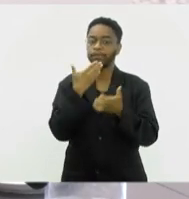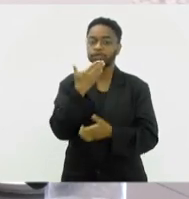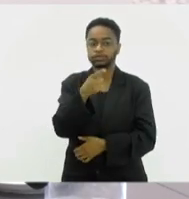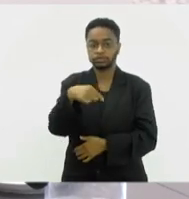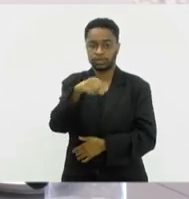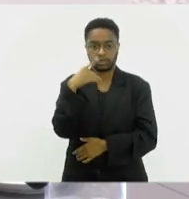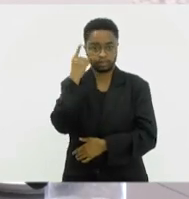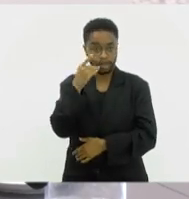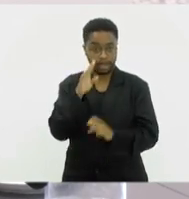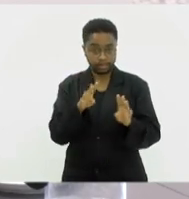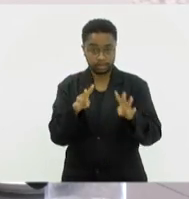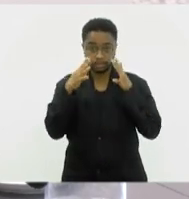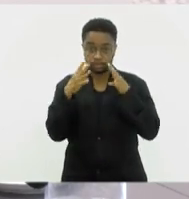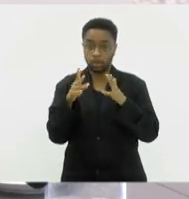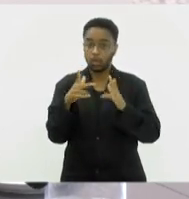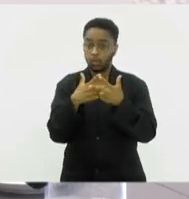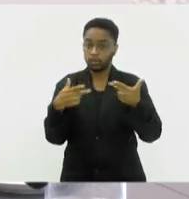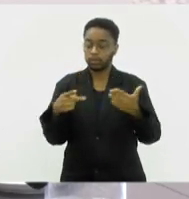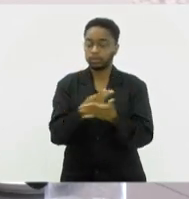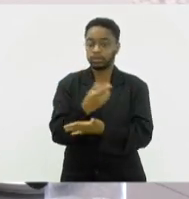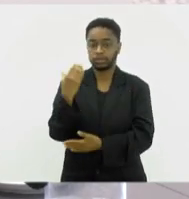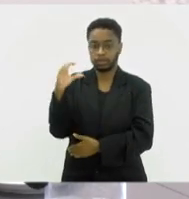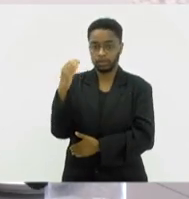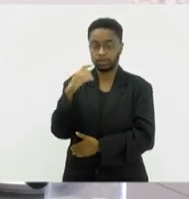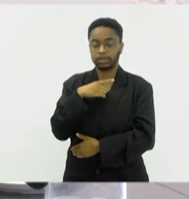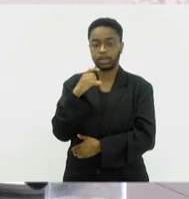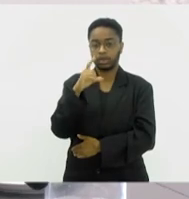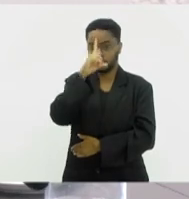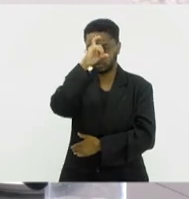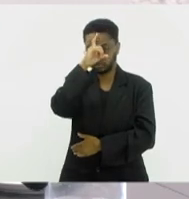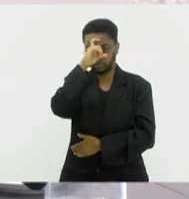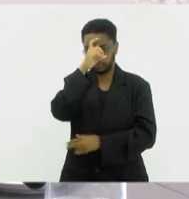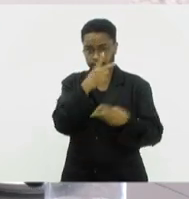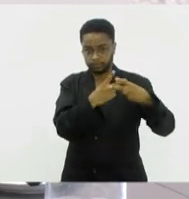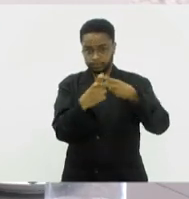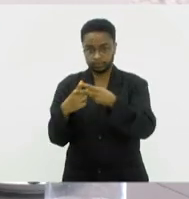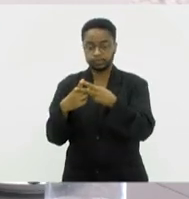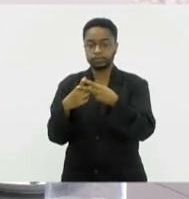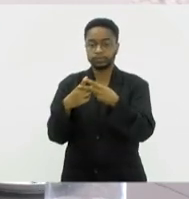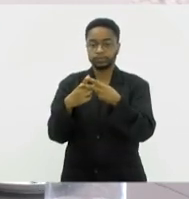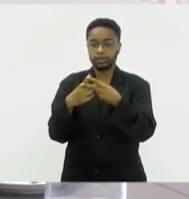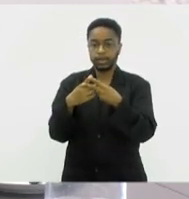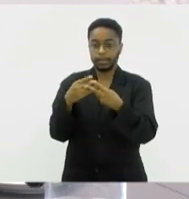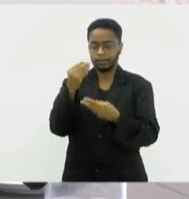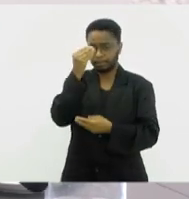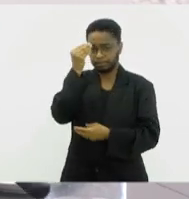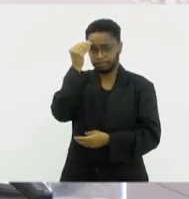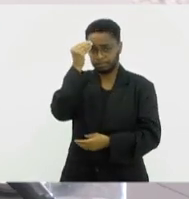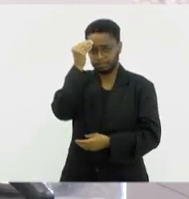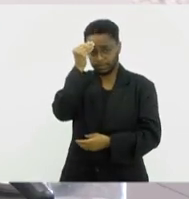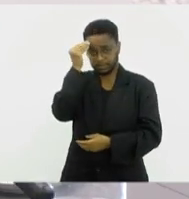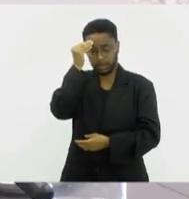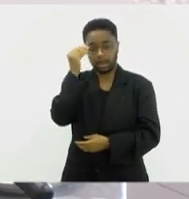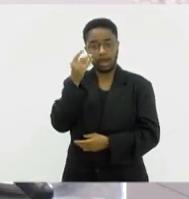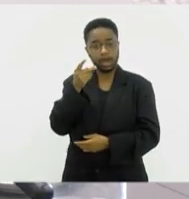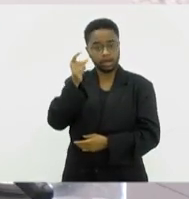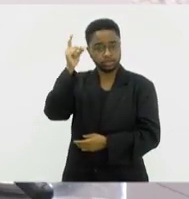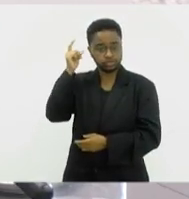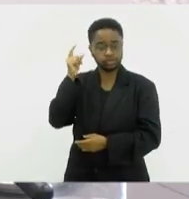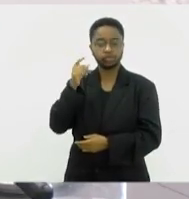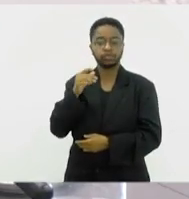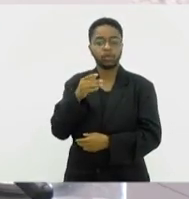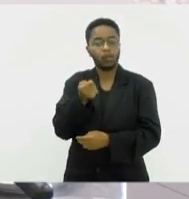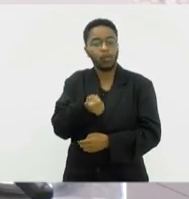situação que a gente está vivenciando lá em Niterói. Um hospital penitenciário psiquiátrico muito antigo, está para ser